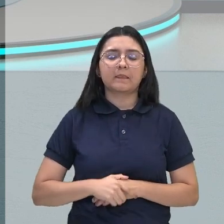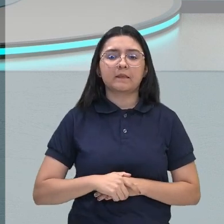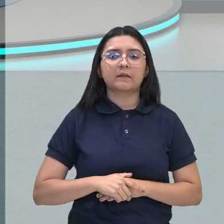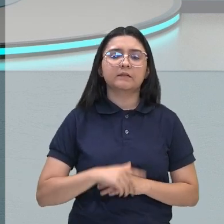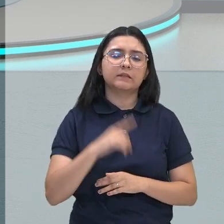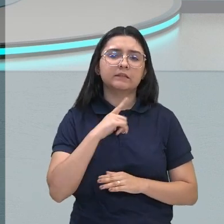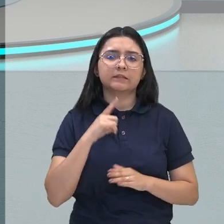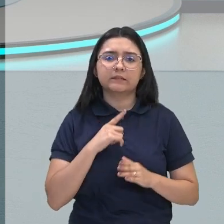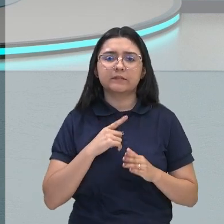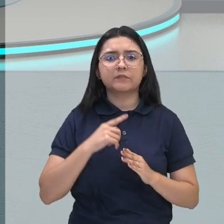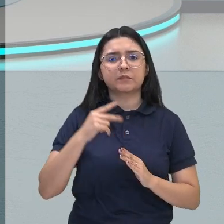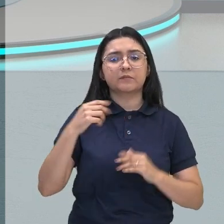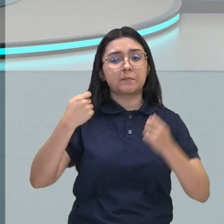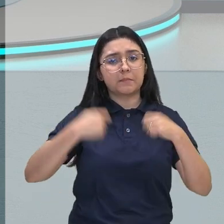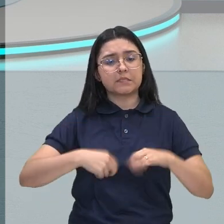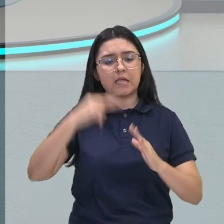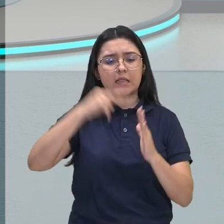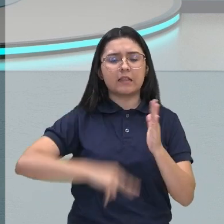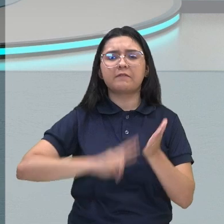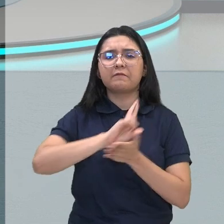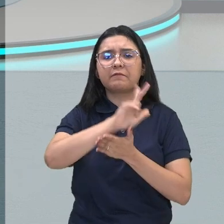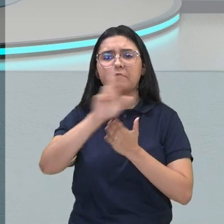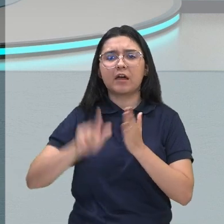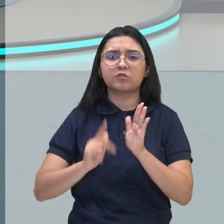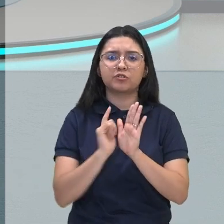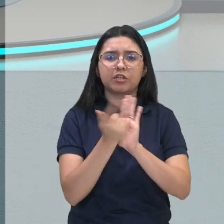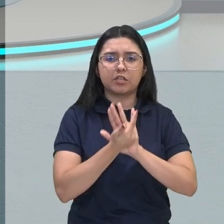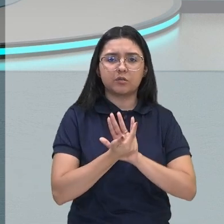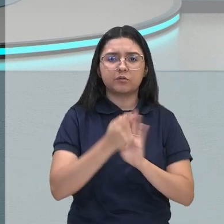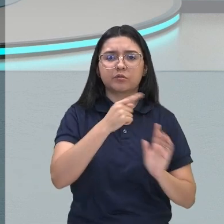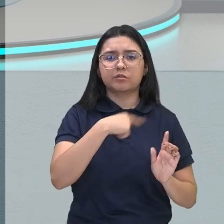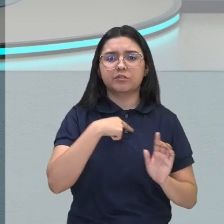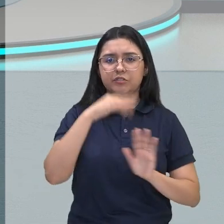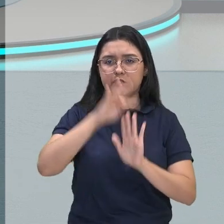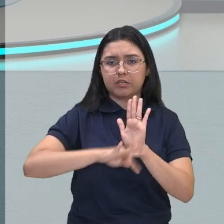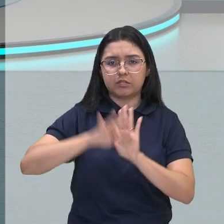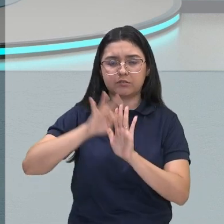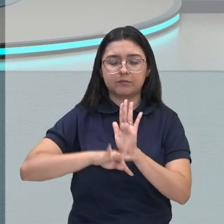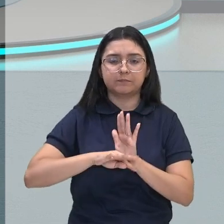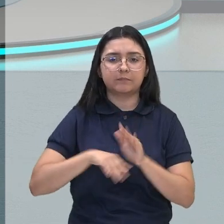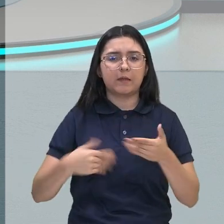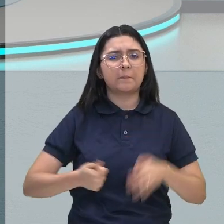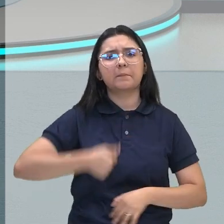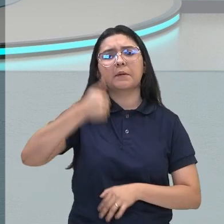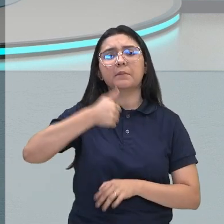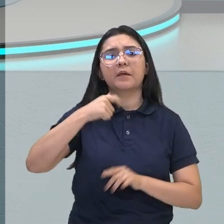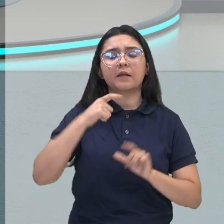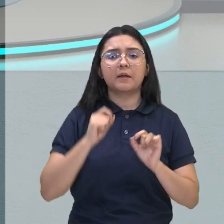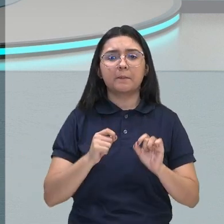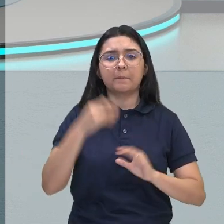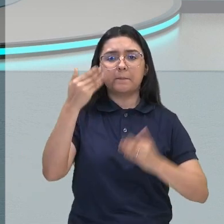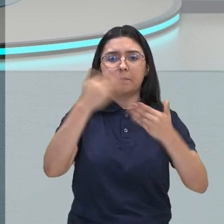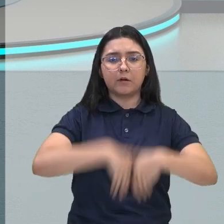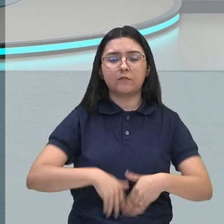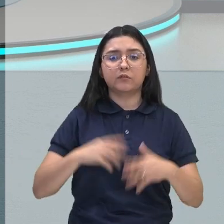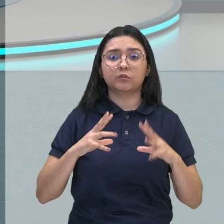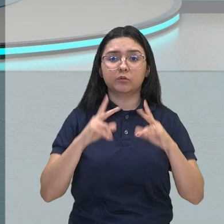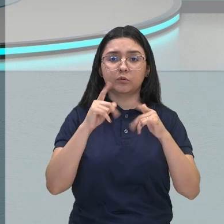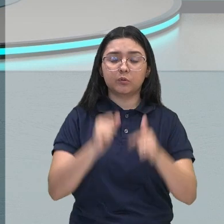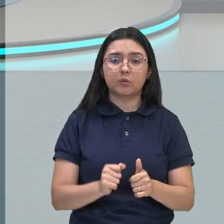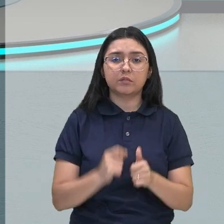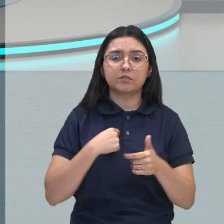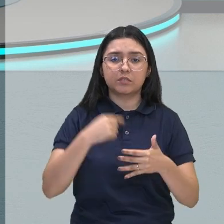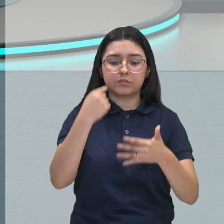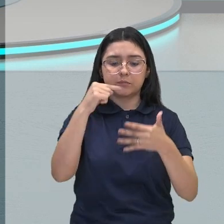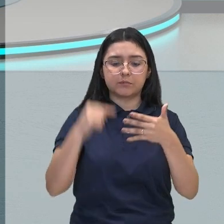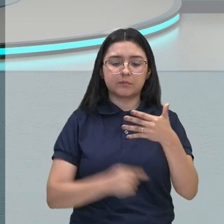de gêneros textuais. Naquela primeira prova que eu mostrei para vocês, todas as questões eram de gêneros